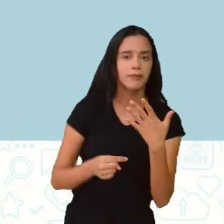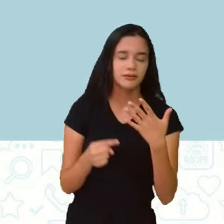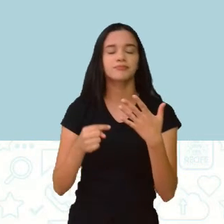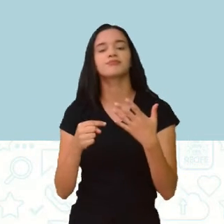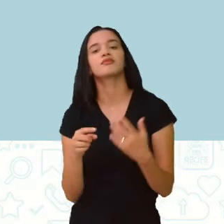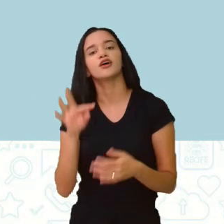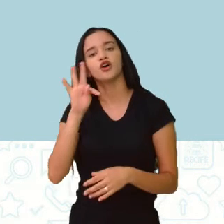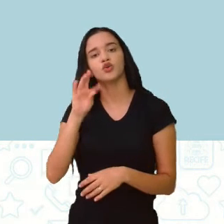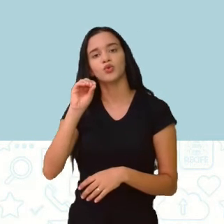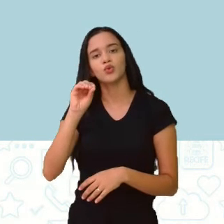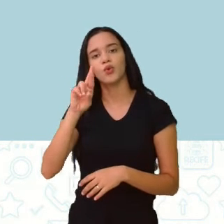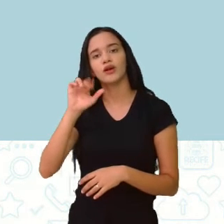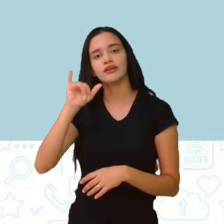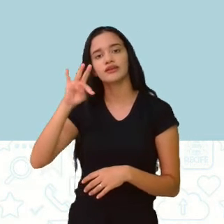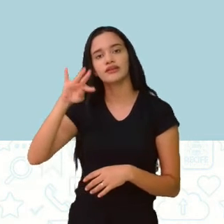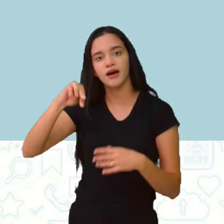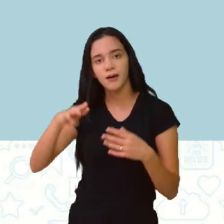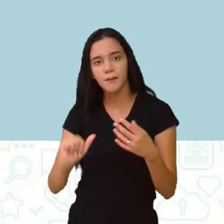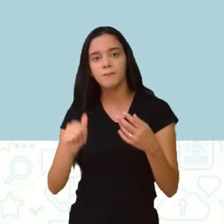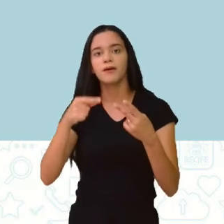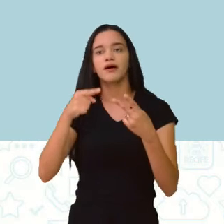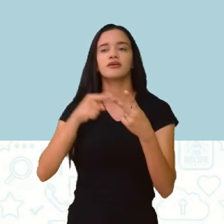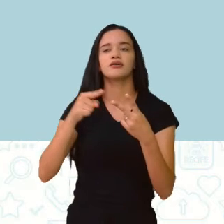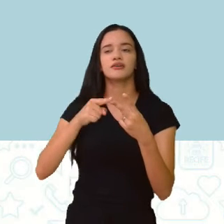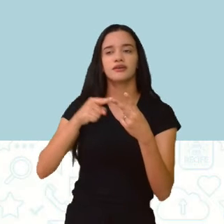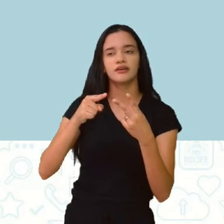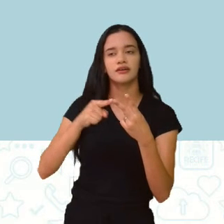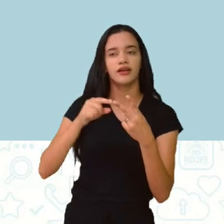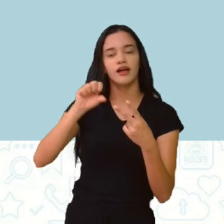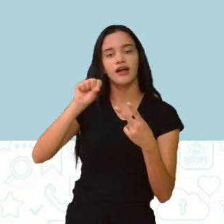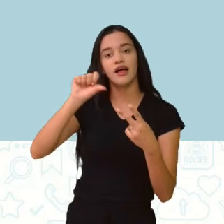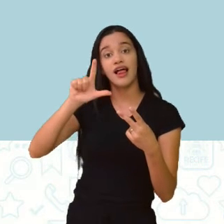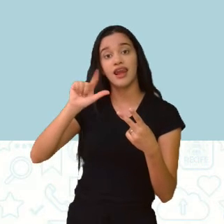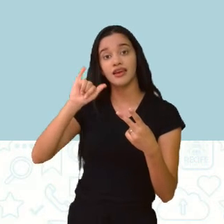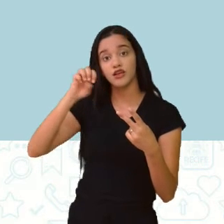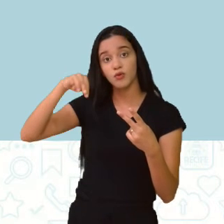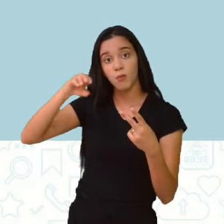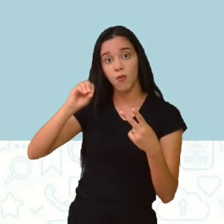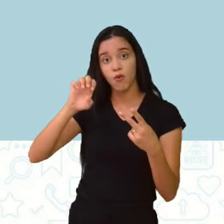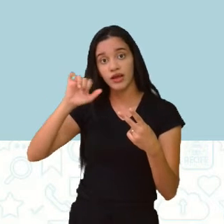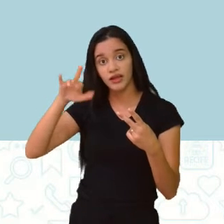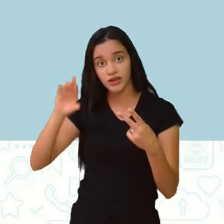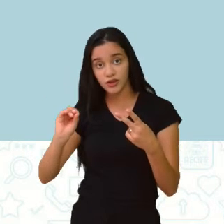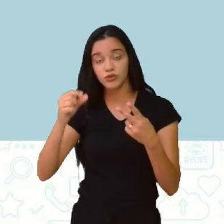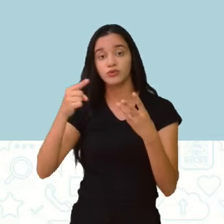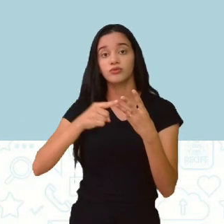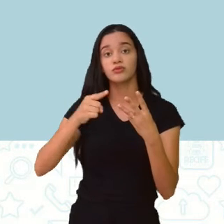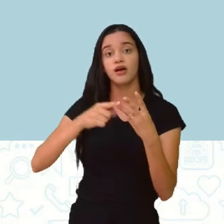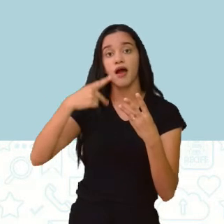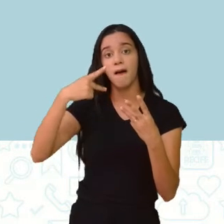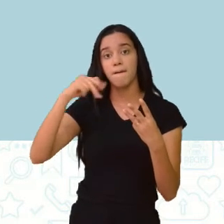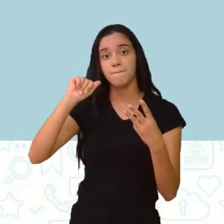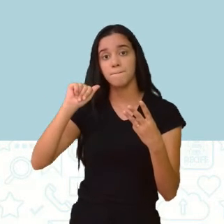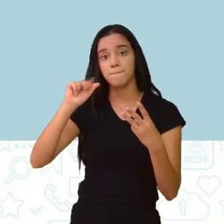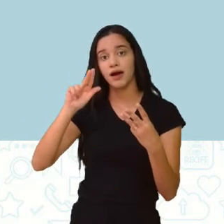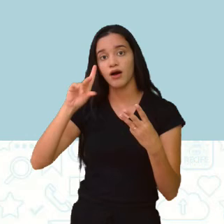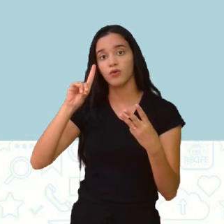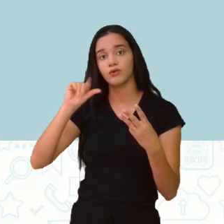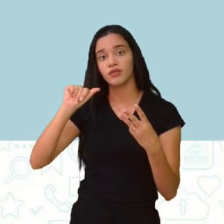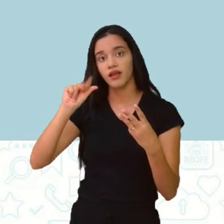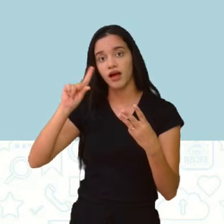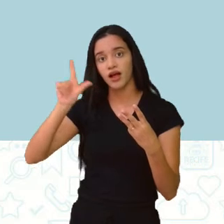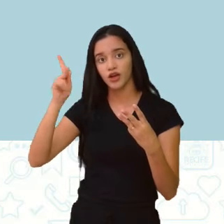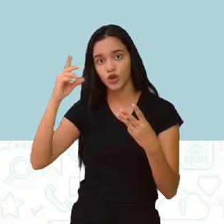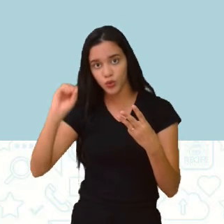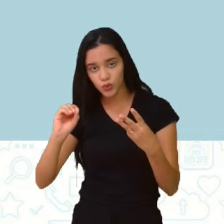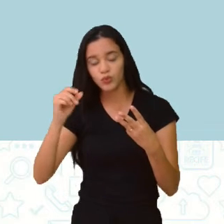do Capibaribe, Salgadinho, Limoeiro, Paudalho, São Lourenço da Mata e o